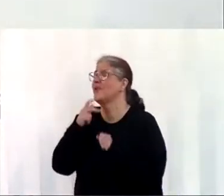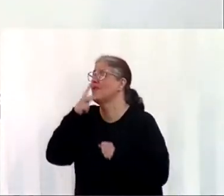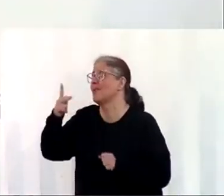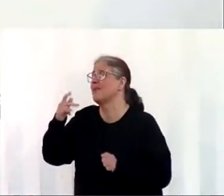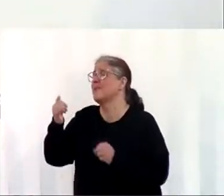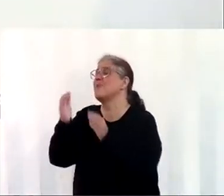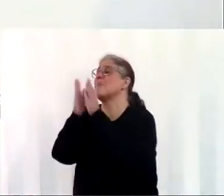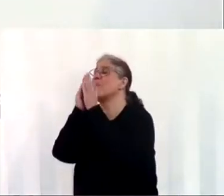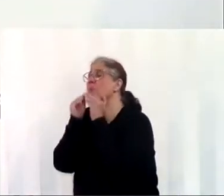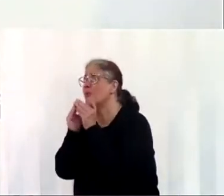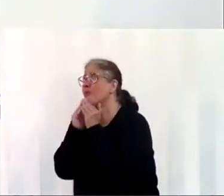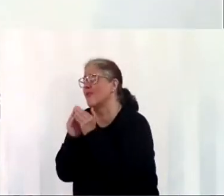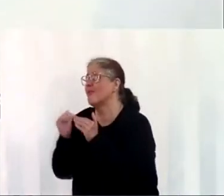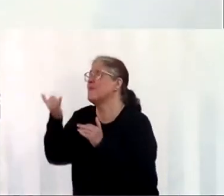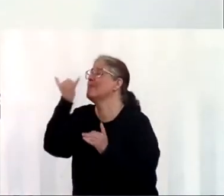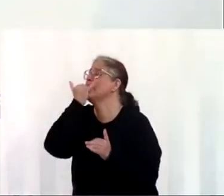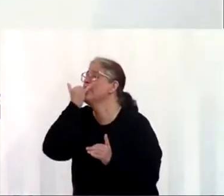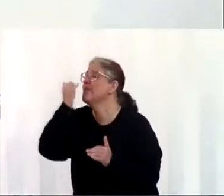Perdoa-nos, Senhor.